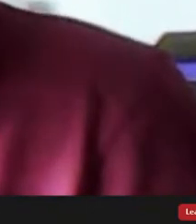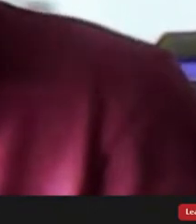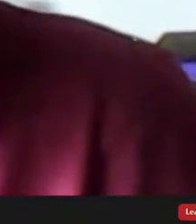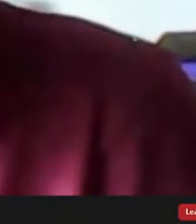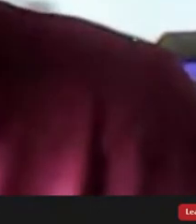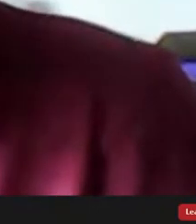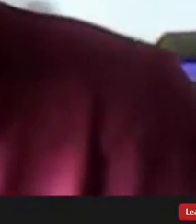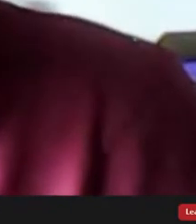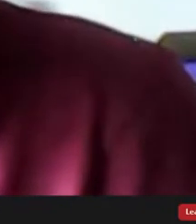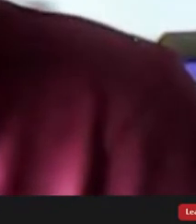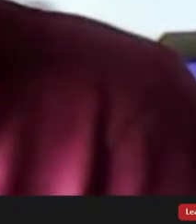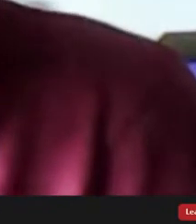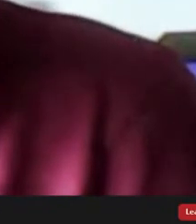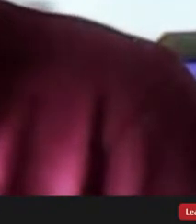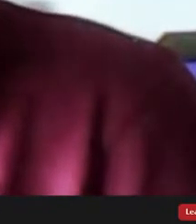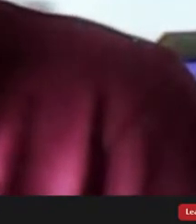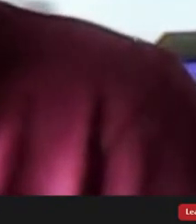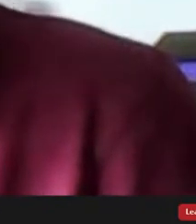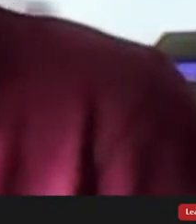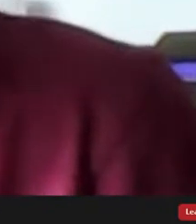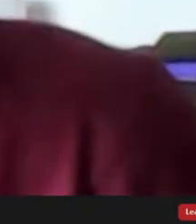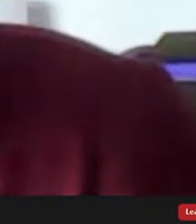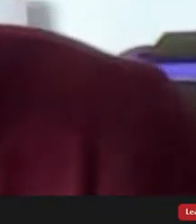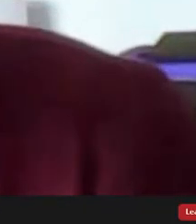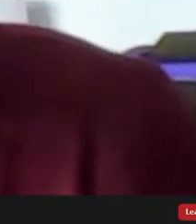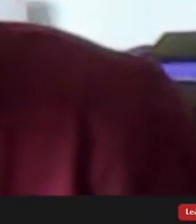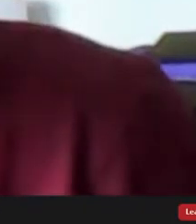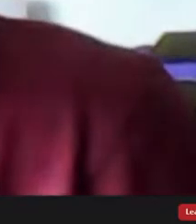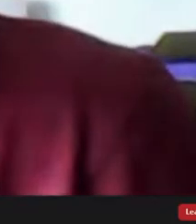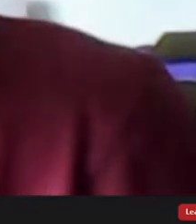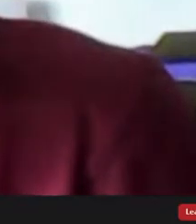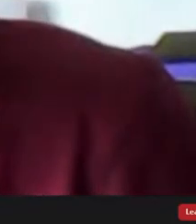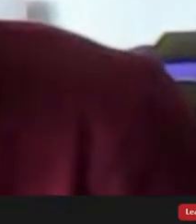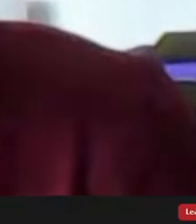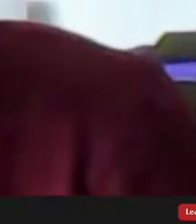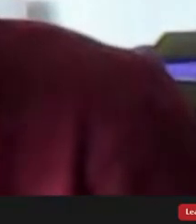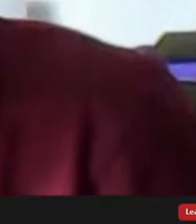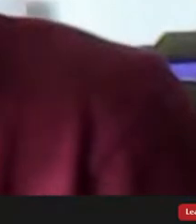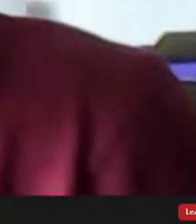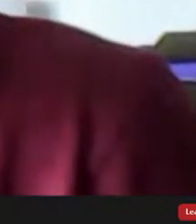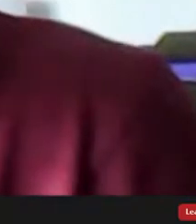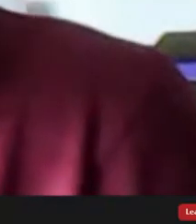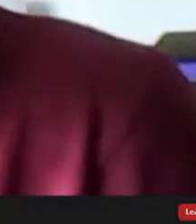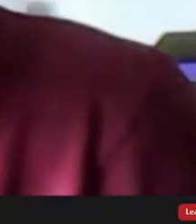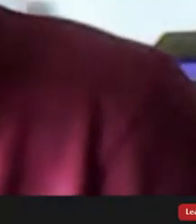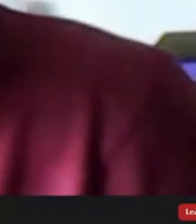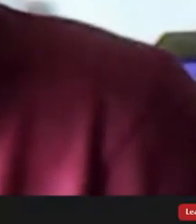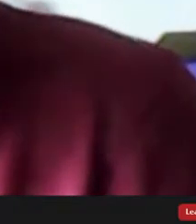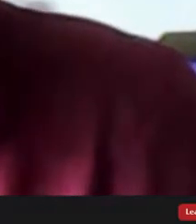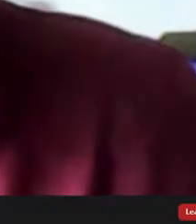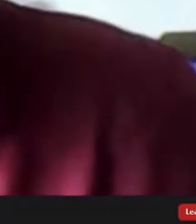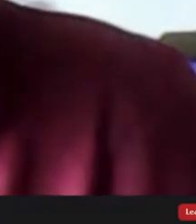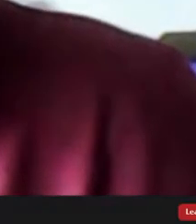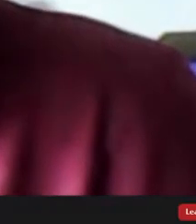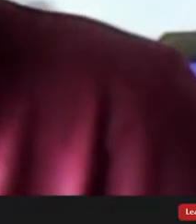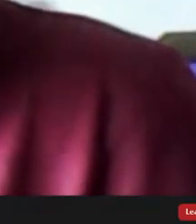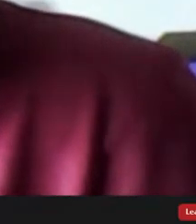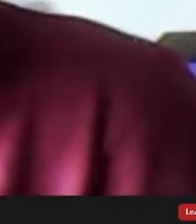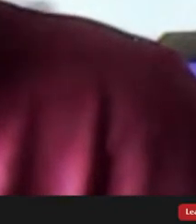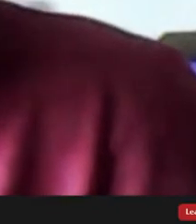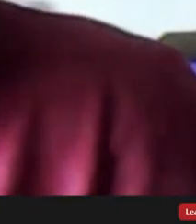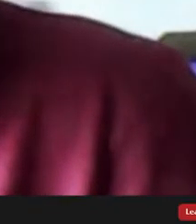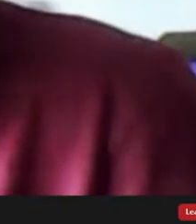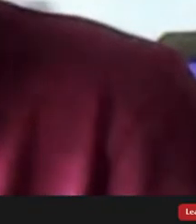componentes eletrônicos de uma forma mais pontual do que depois se transformou. A gente viu, por exemplo, que a SEDUC chegou a fazer um auxílio